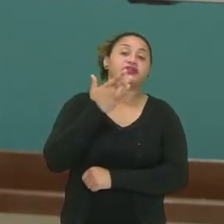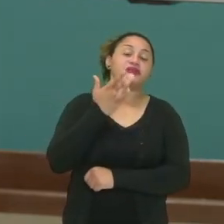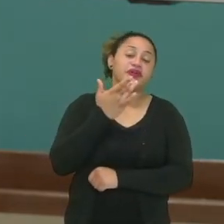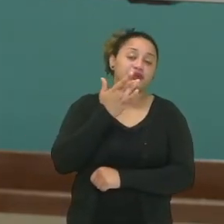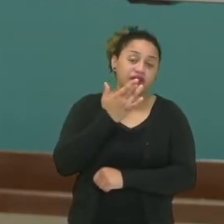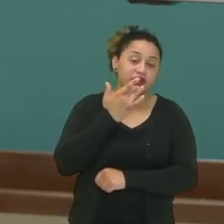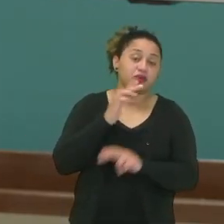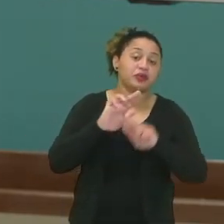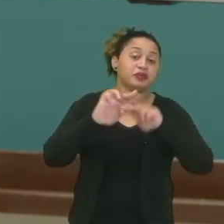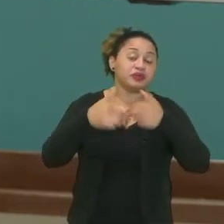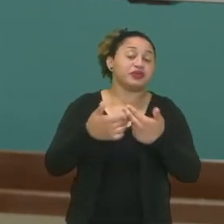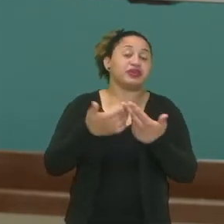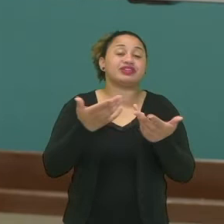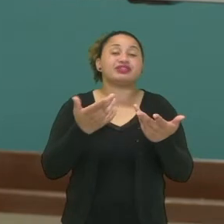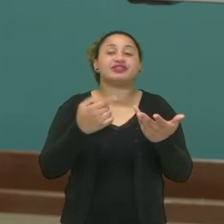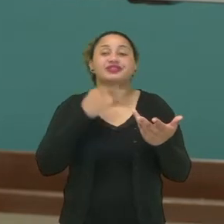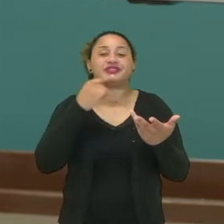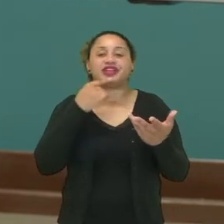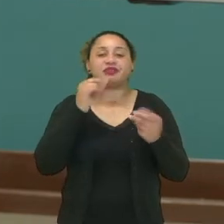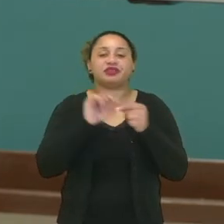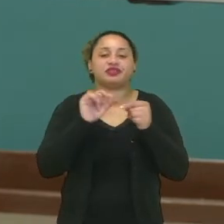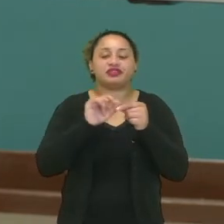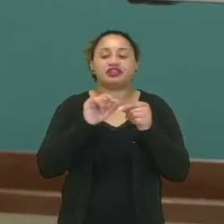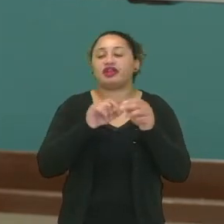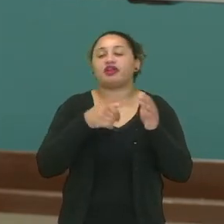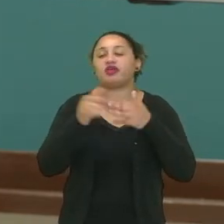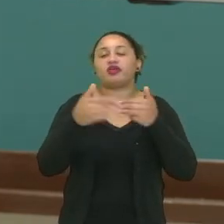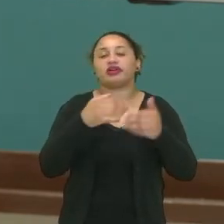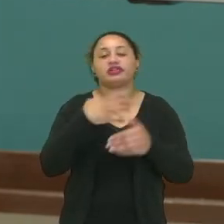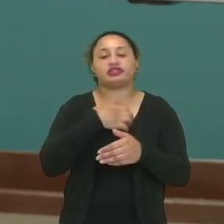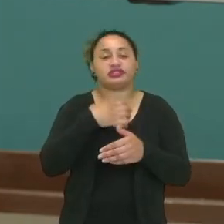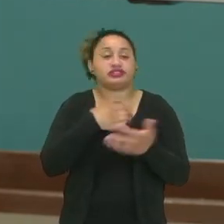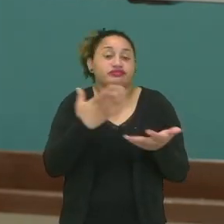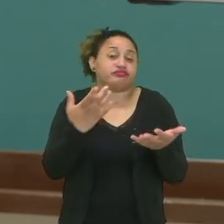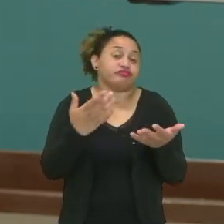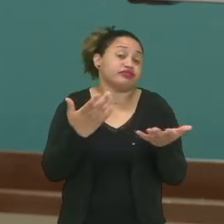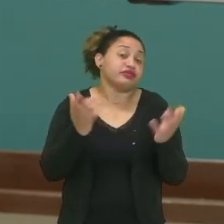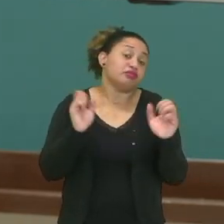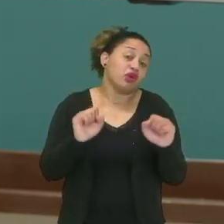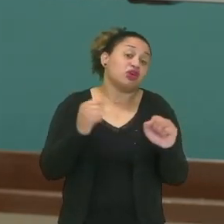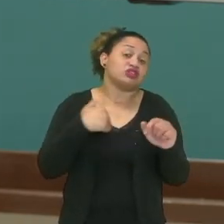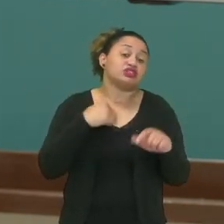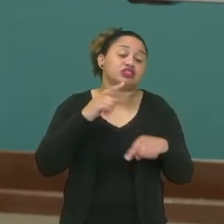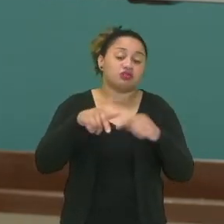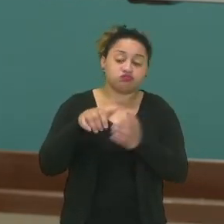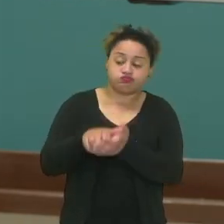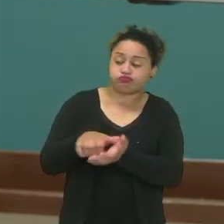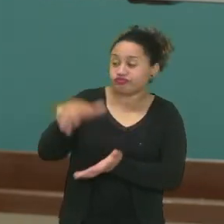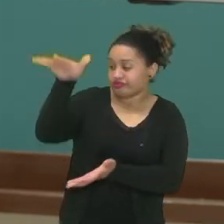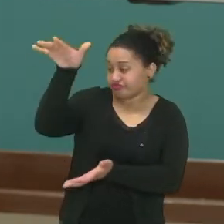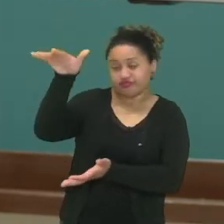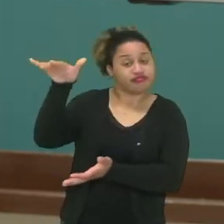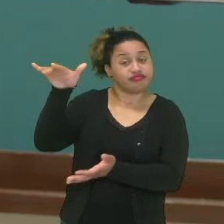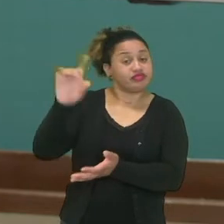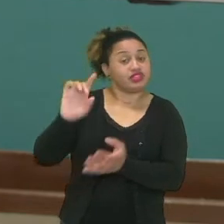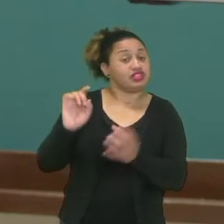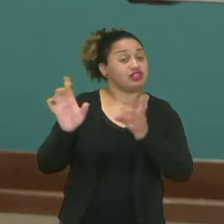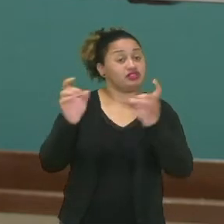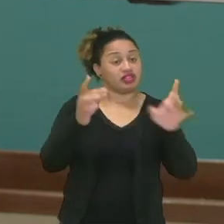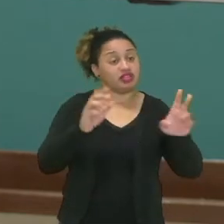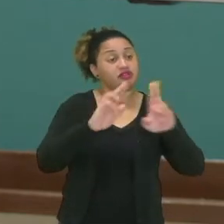Porém, a gente não pode fabricar a esmo, porque senão a gente não pode acabar tendo um estoque e não vendendo. Por isso, vai